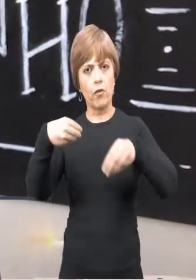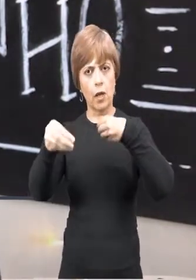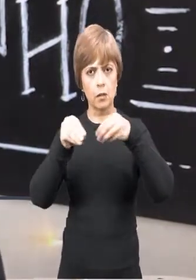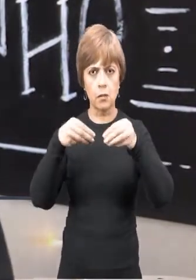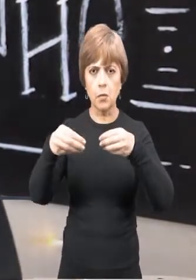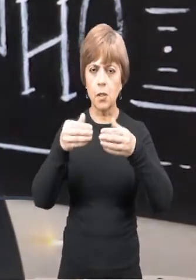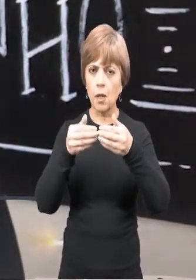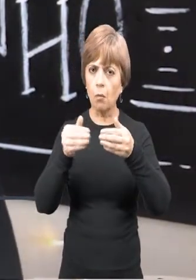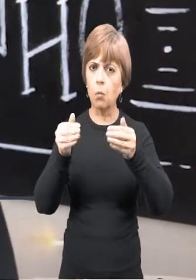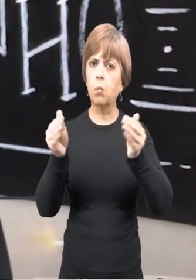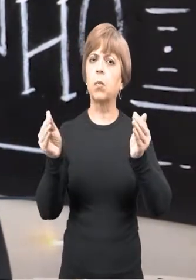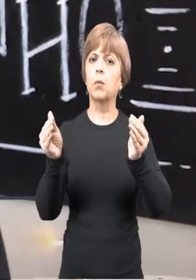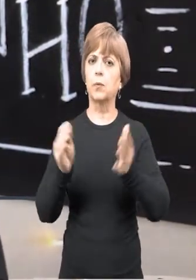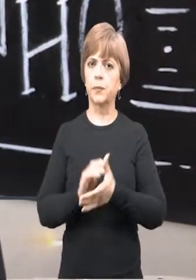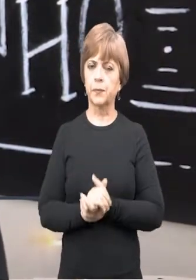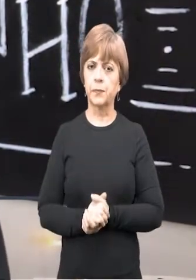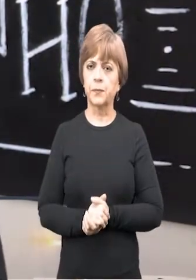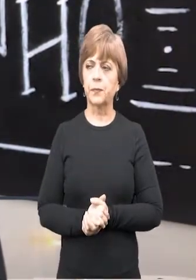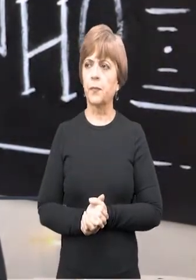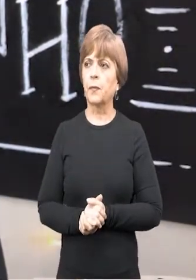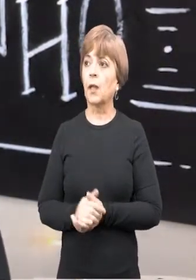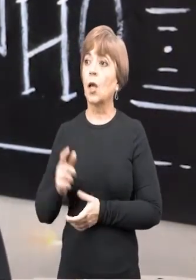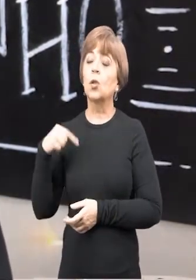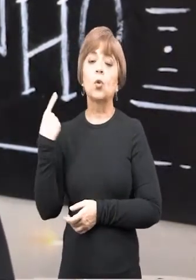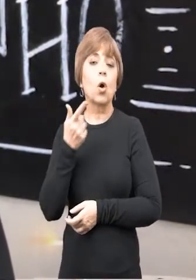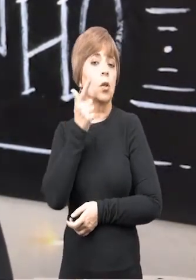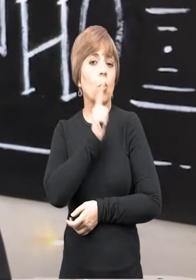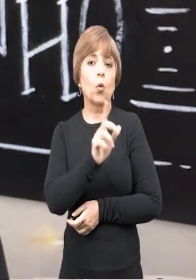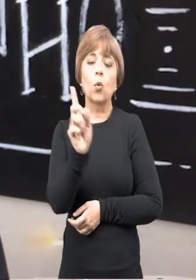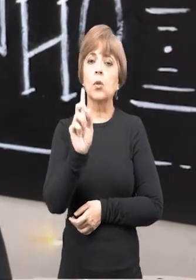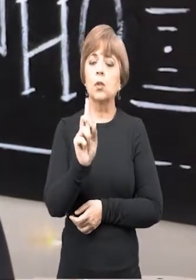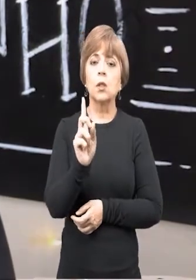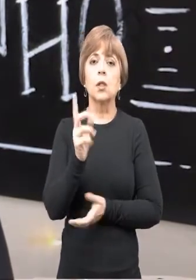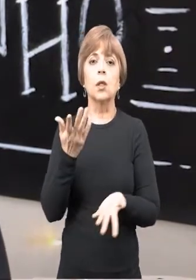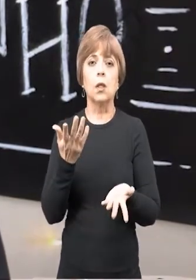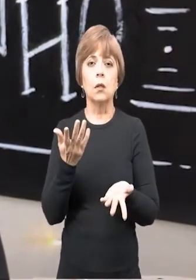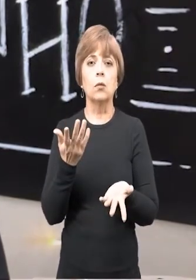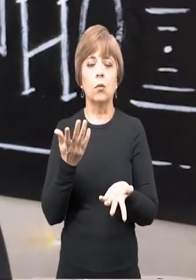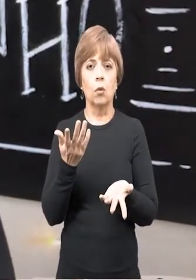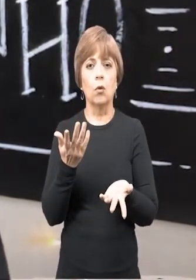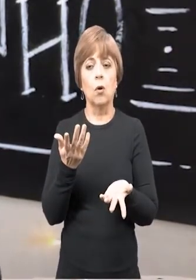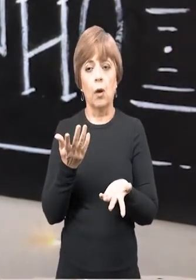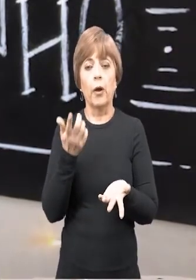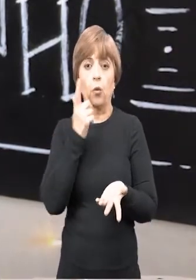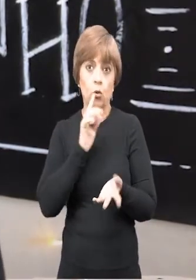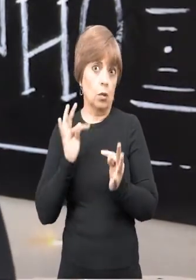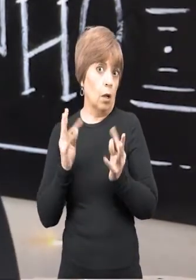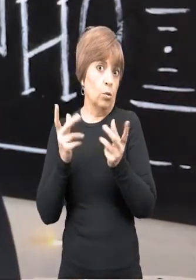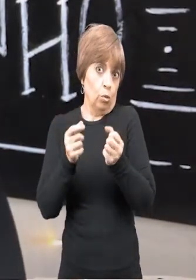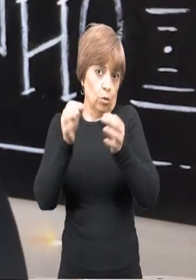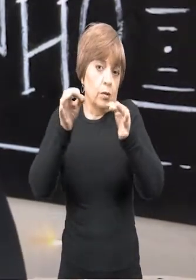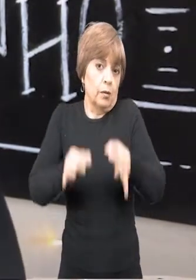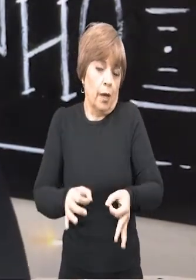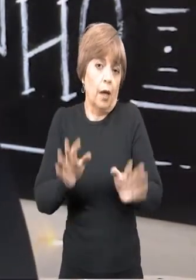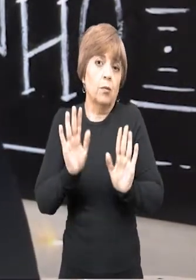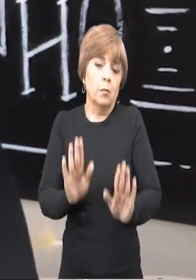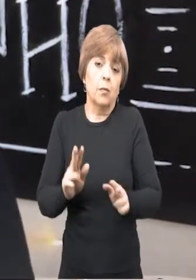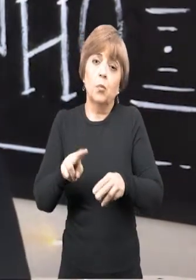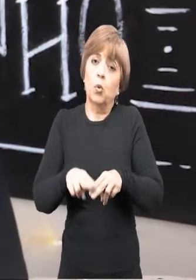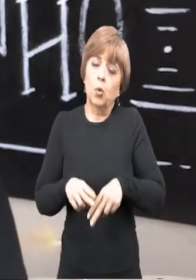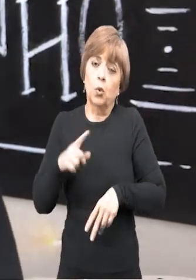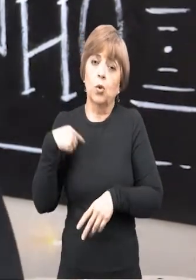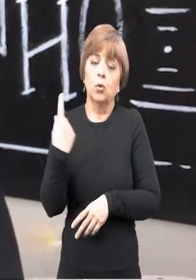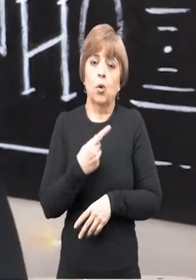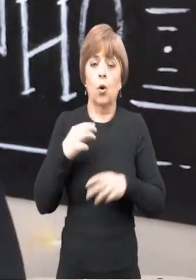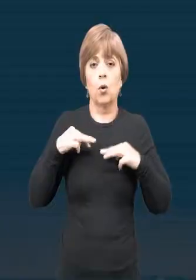distanciamento social. Ainda não conseguimos chegar nesse estágio aqui em Petrópolis e, por isso,